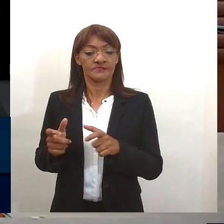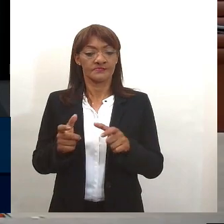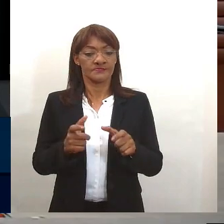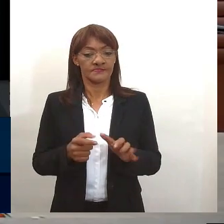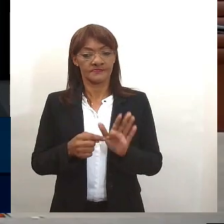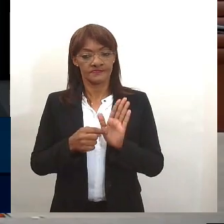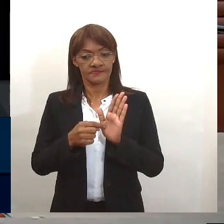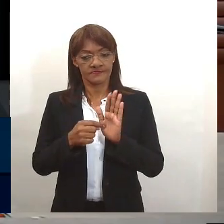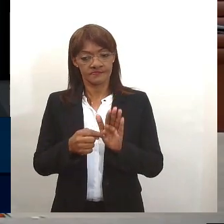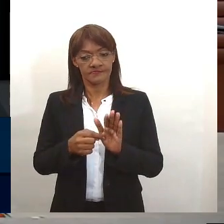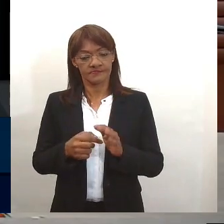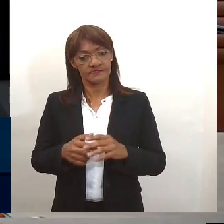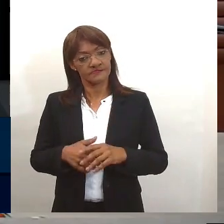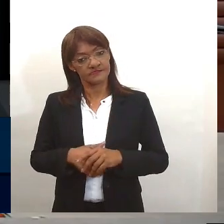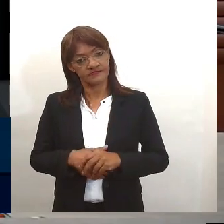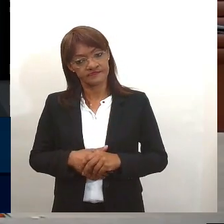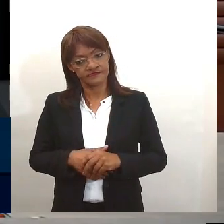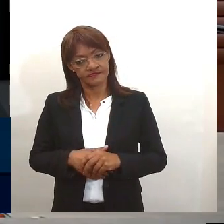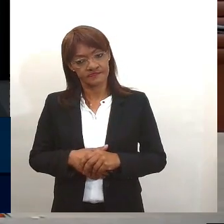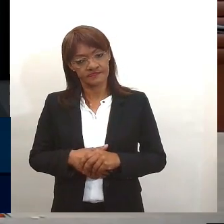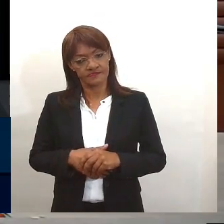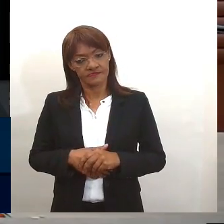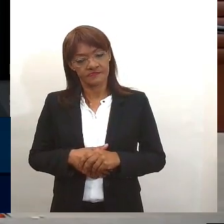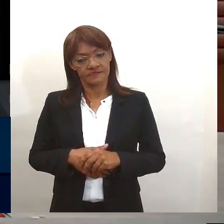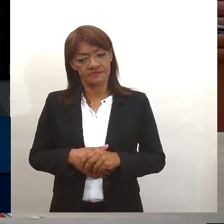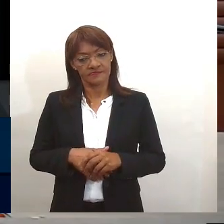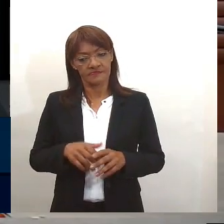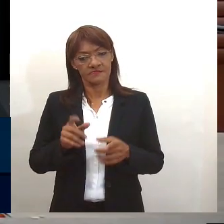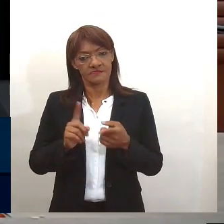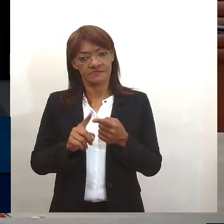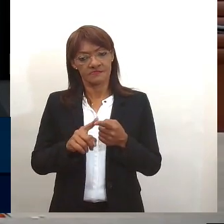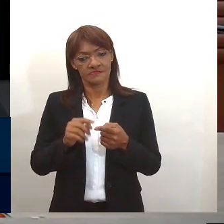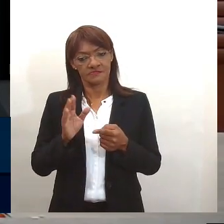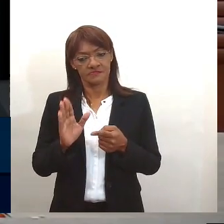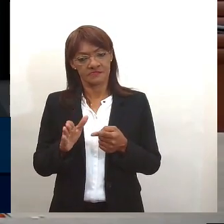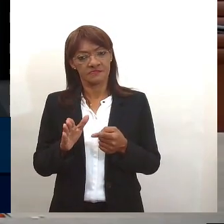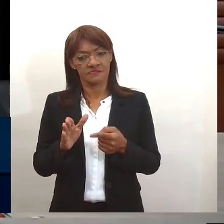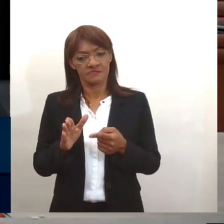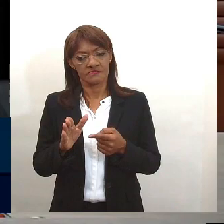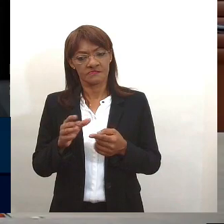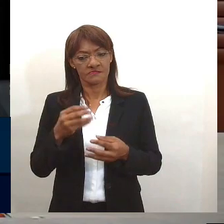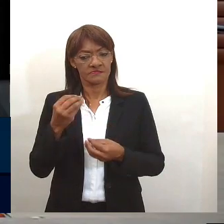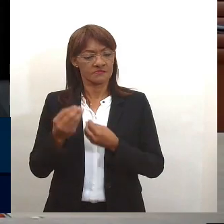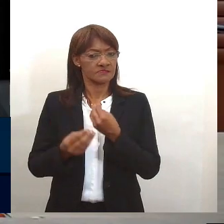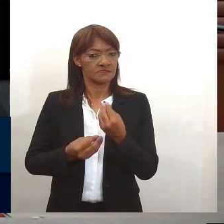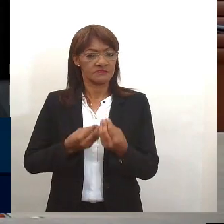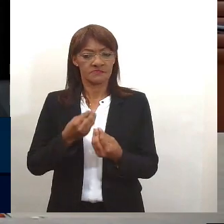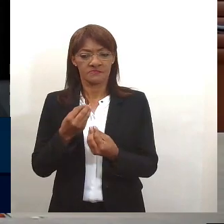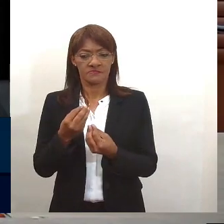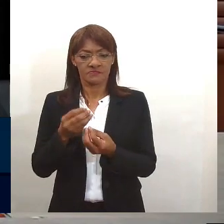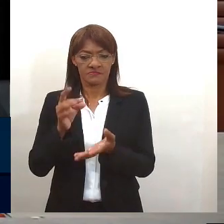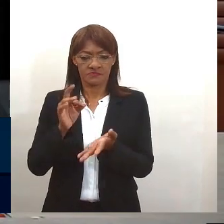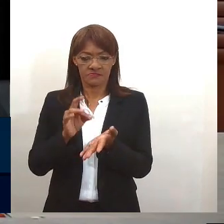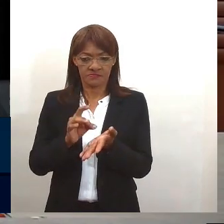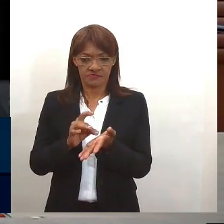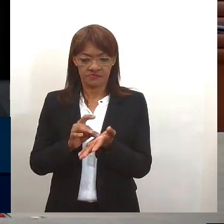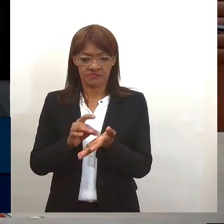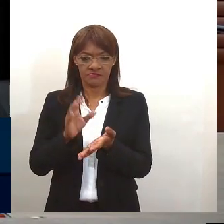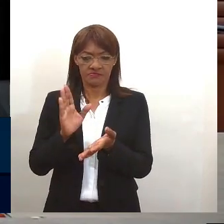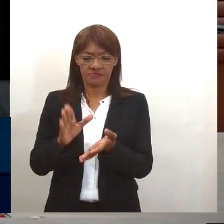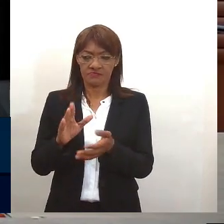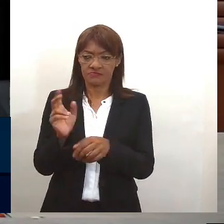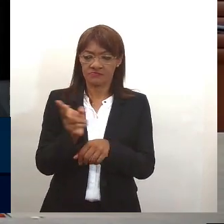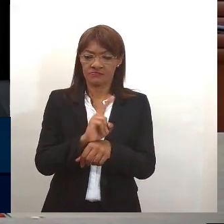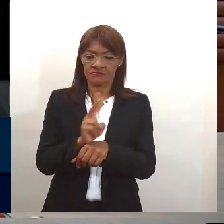qual é o impacto, né, em números reais dessa sonegação fiscal aqui em Sergipe, porque a gente sabe